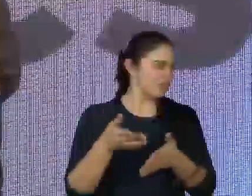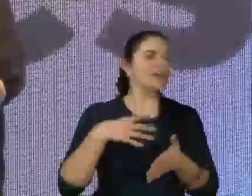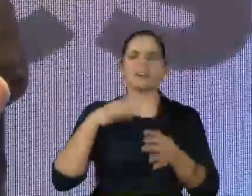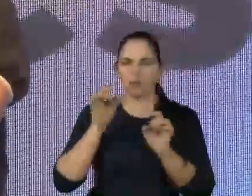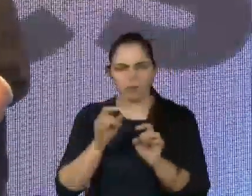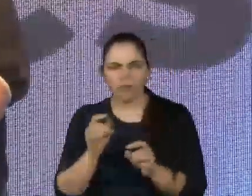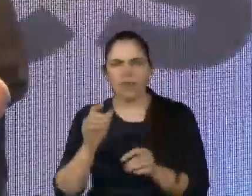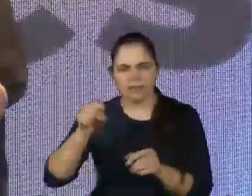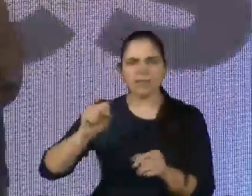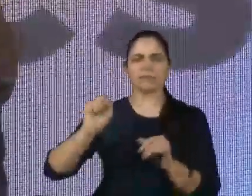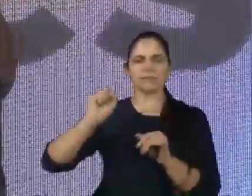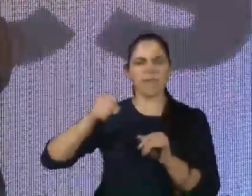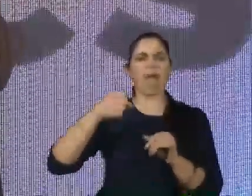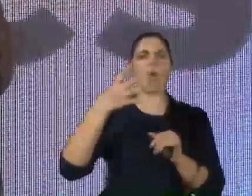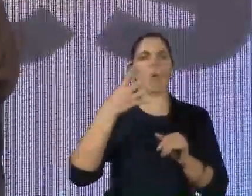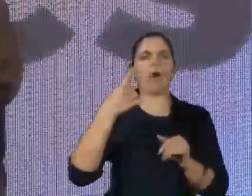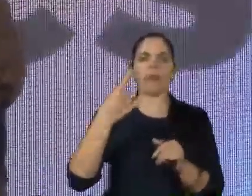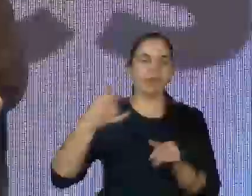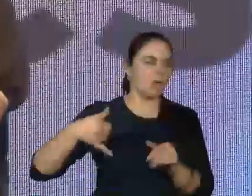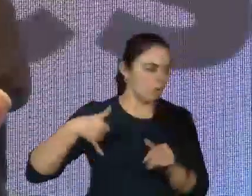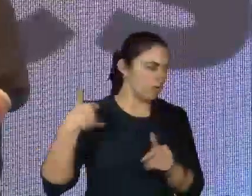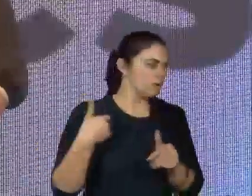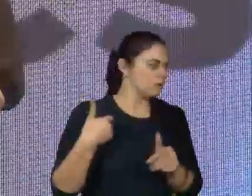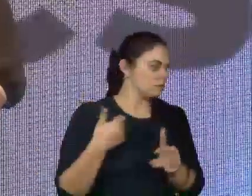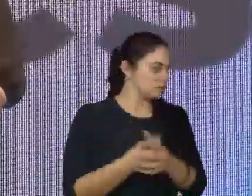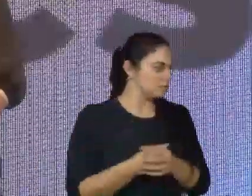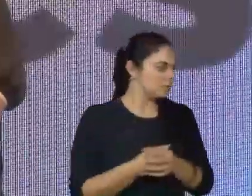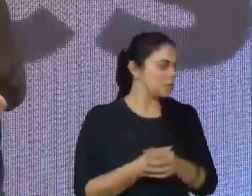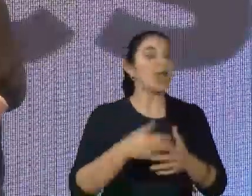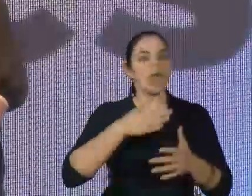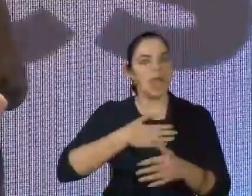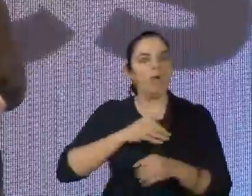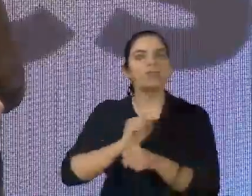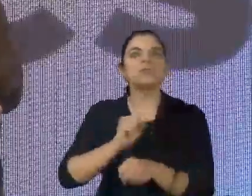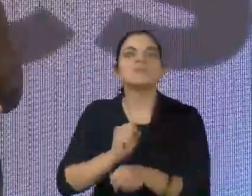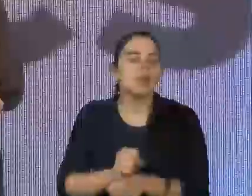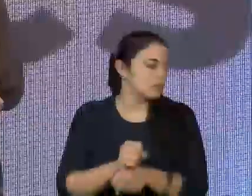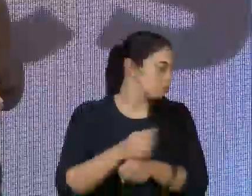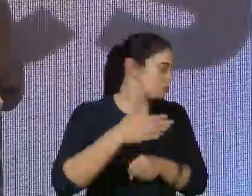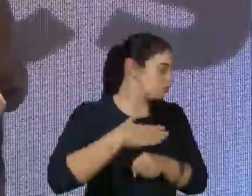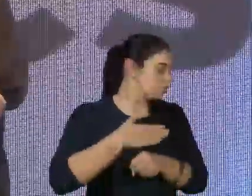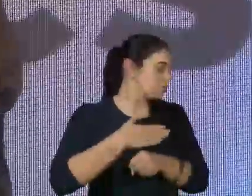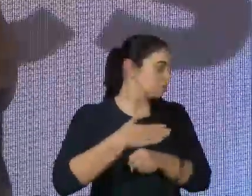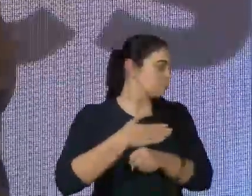já tenho 41 e eu, assim, eu espero isso de mim,